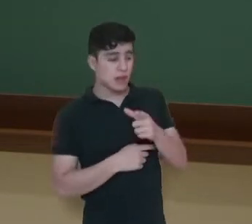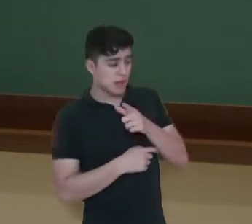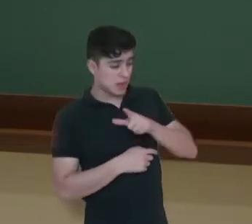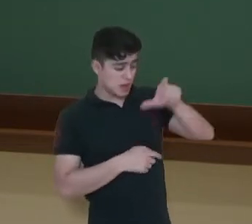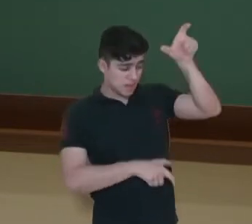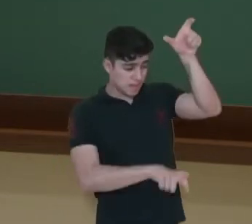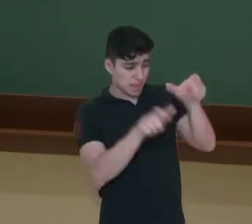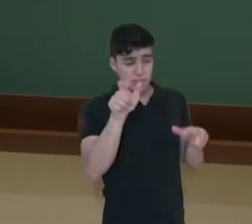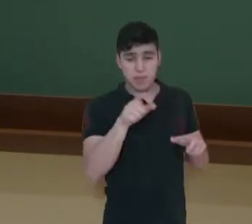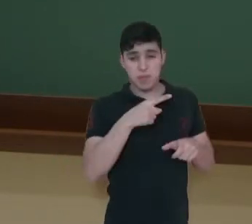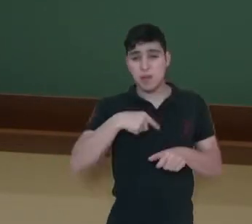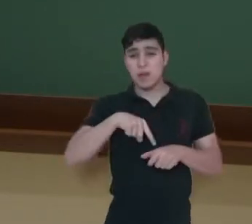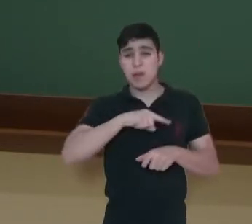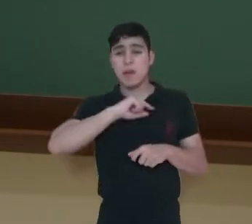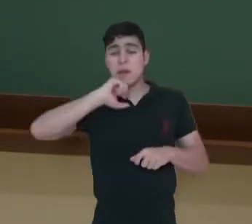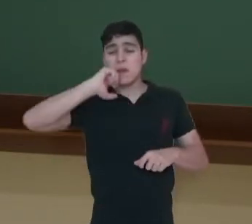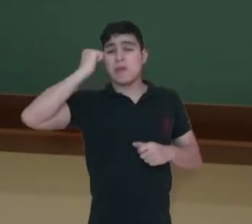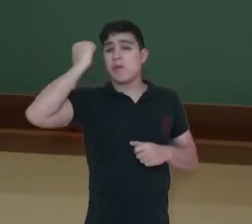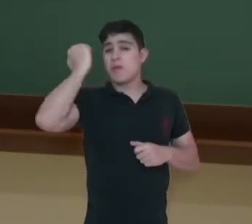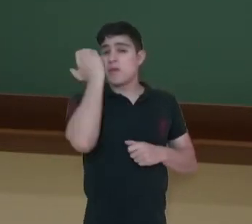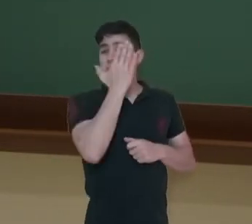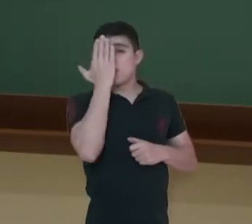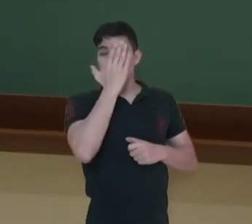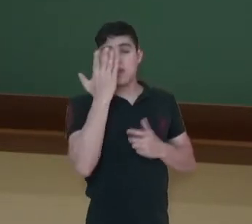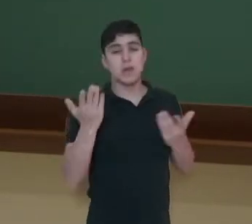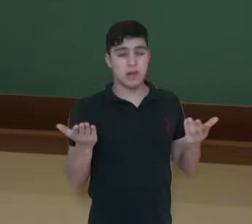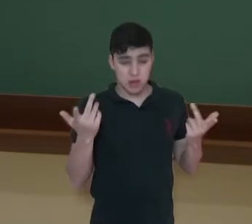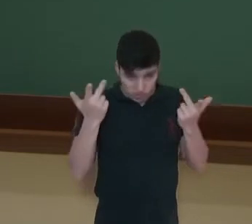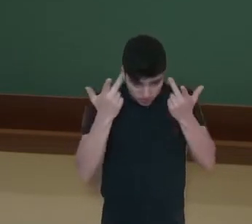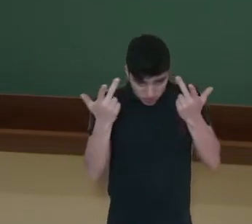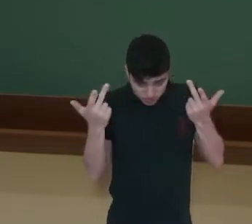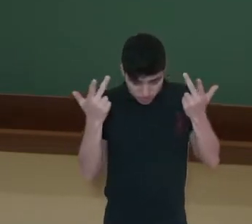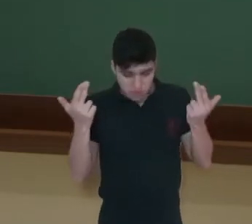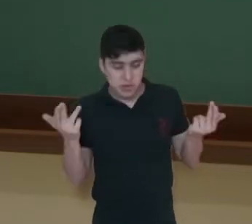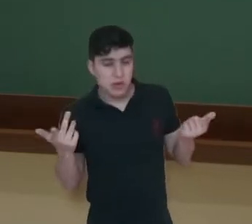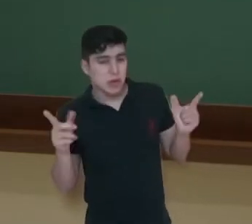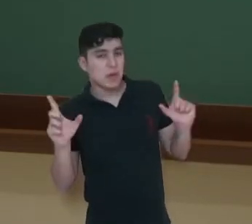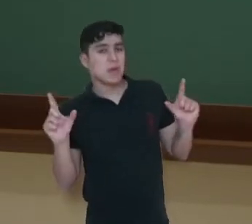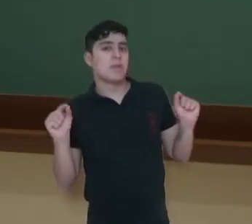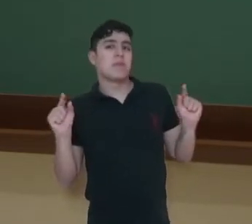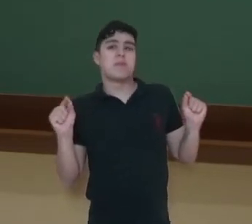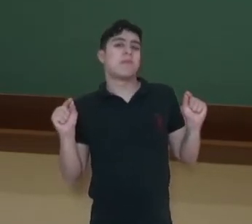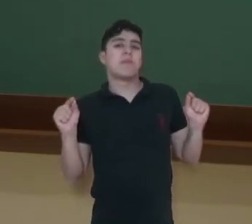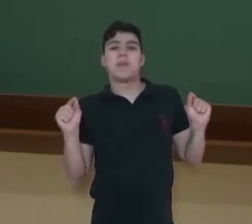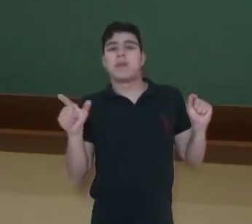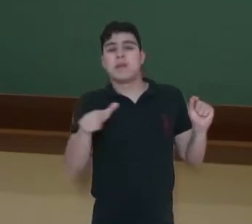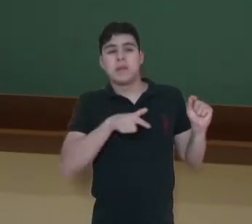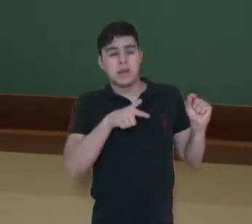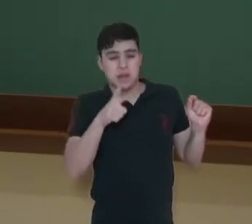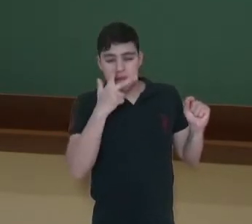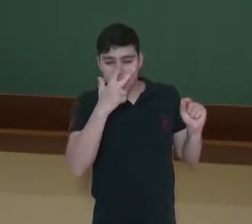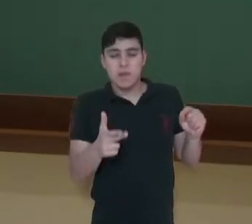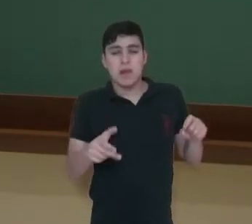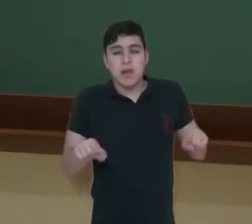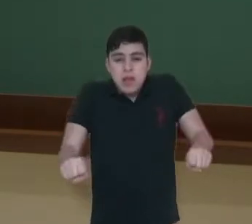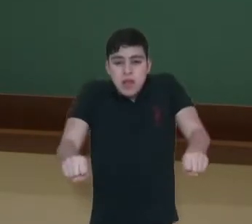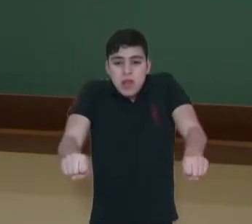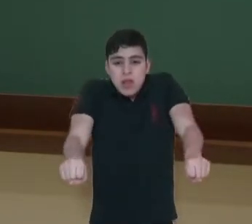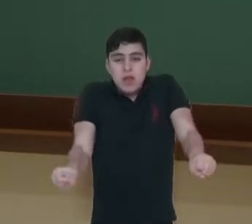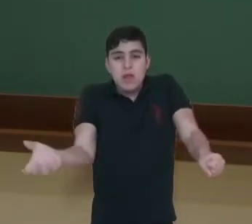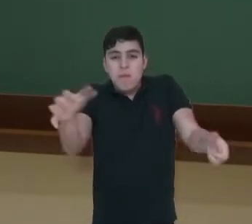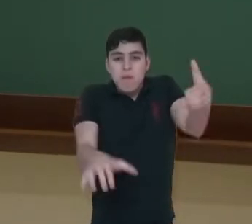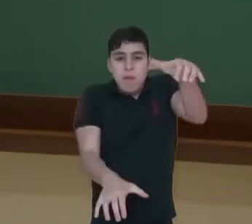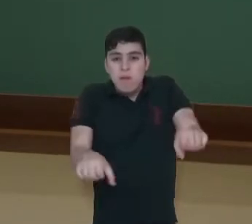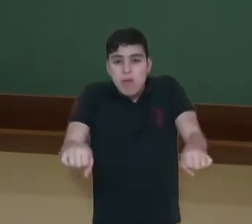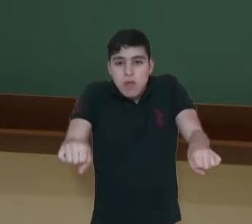invisíveis socialmente. Então normalmente a pessoa que está levando um carrinho, puxando de repente o reciclável, você passa